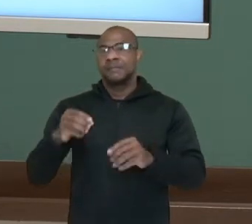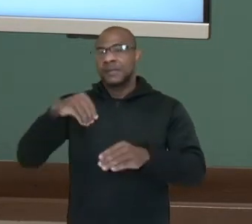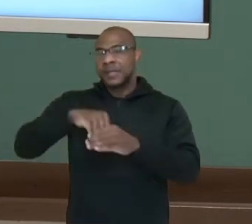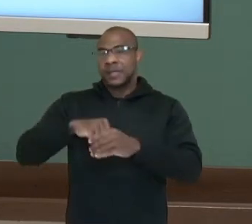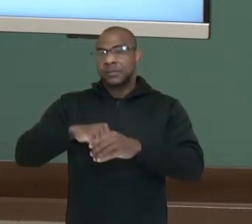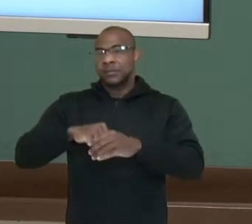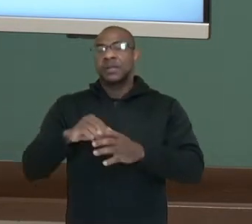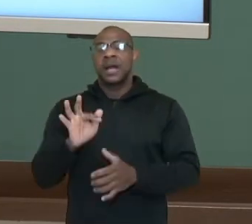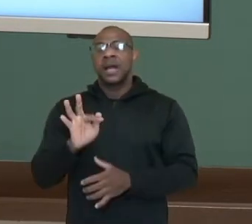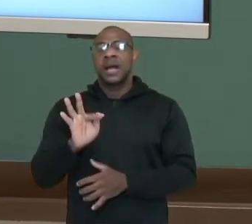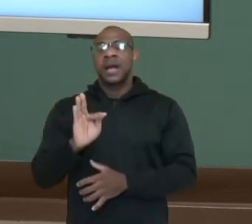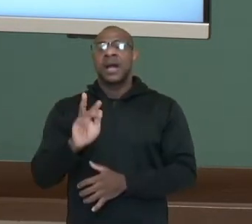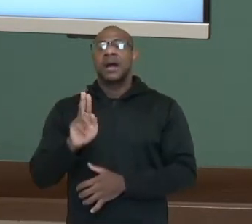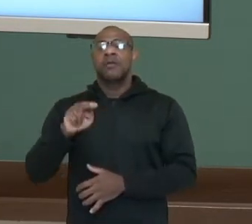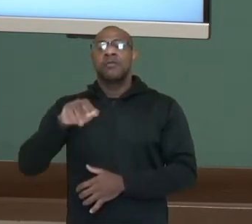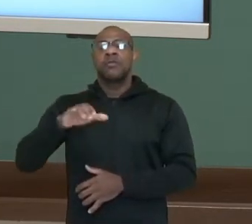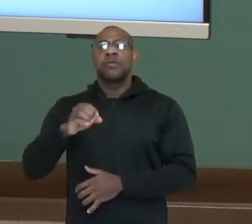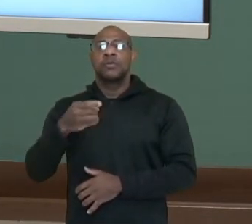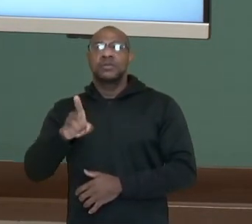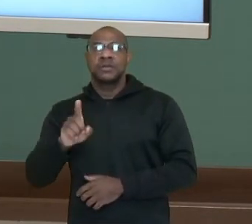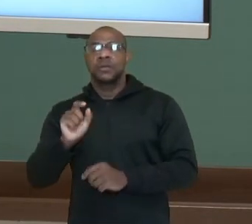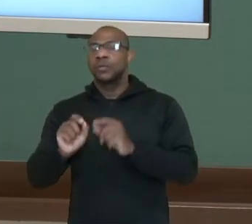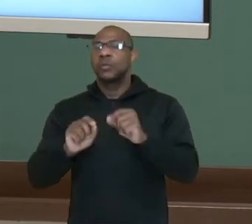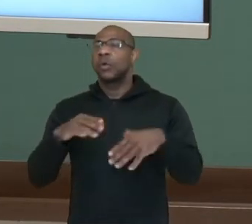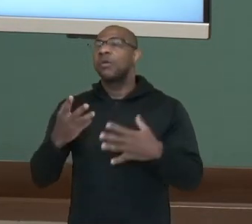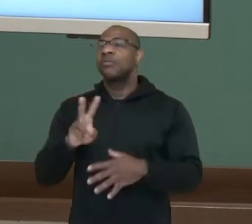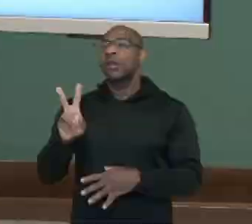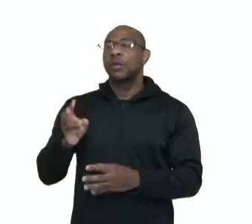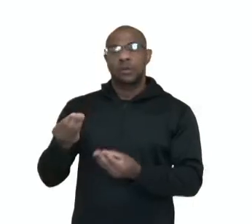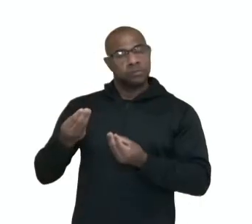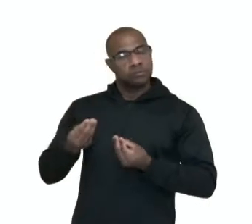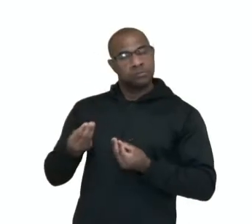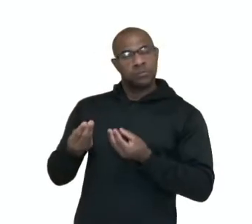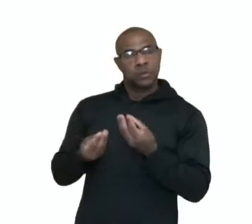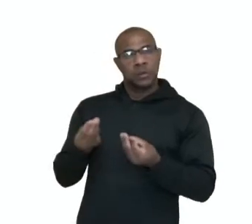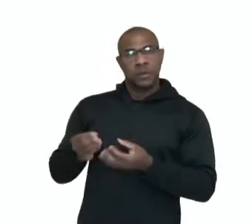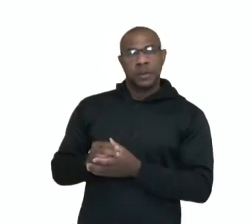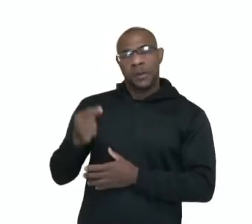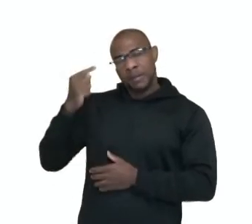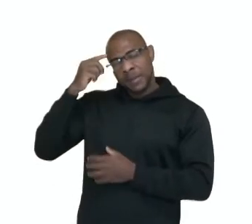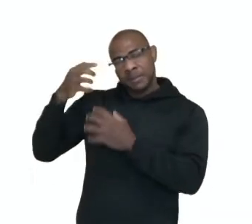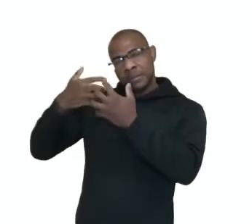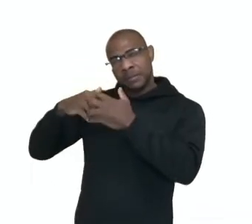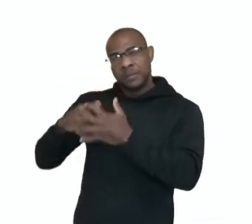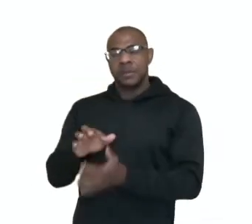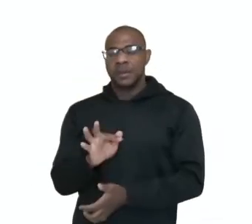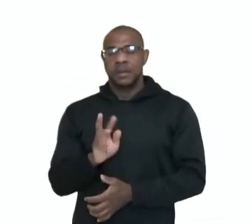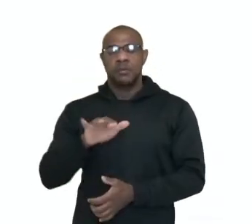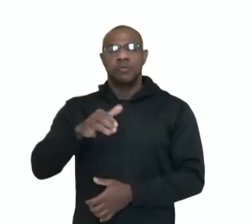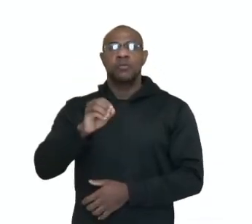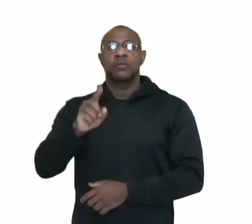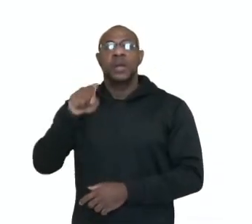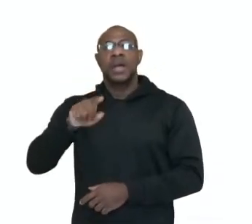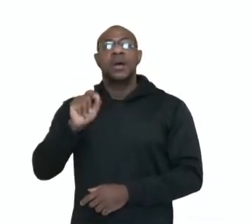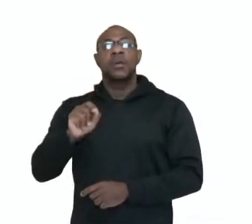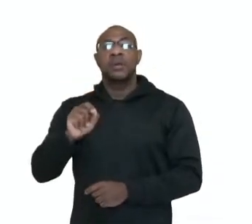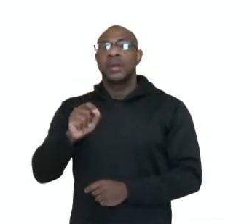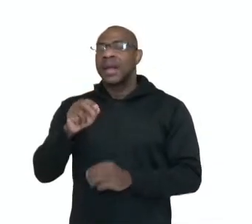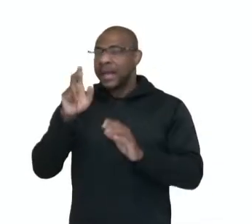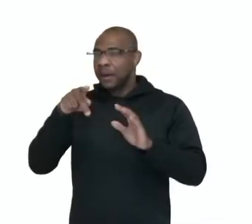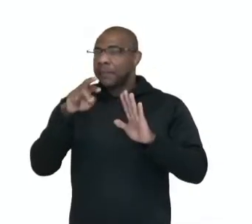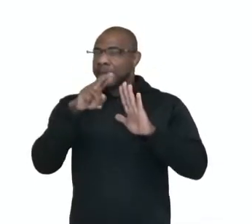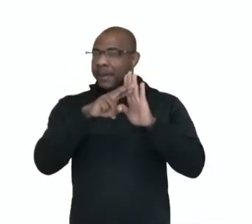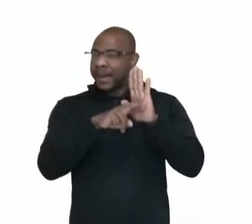Que valores que eles nos fornecem, tá? Pensa um pouquinho aí, a função é como se fosse uma